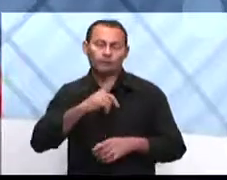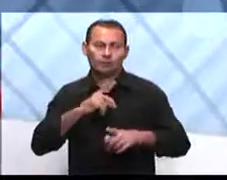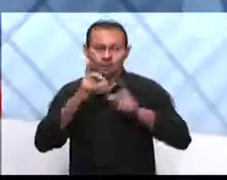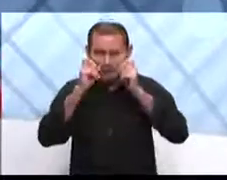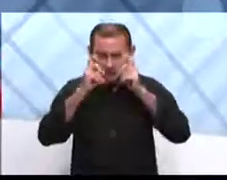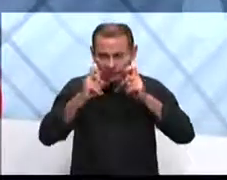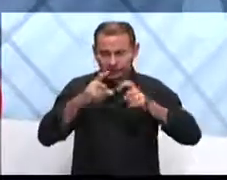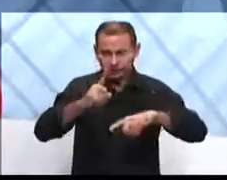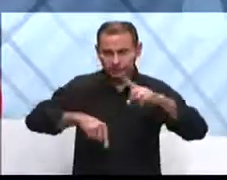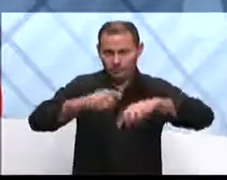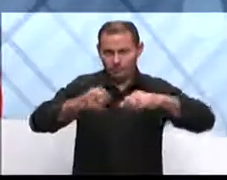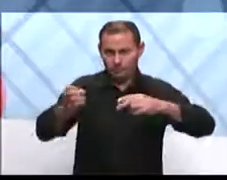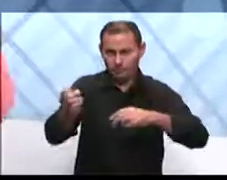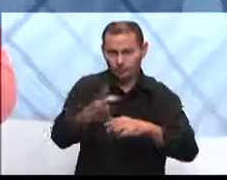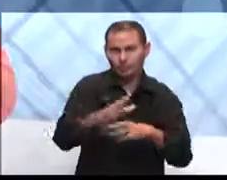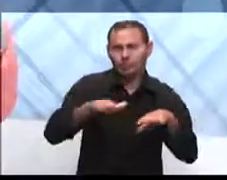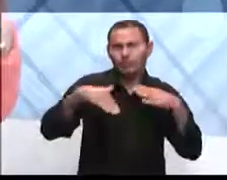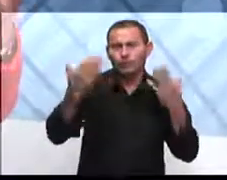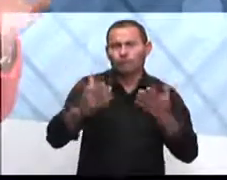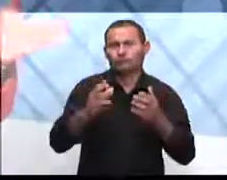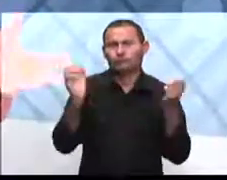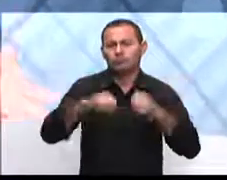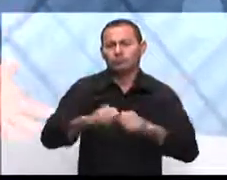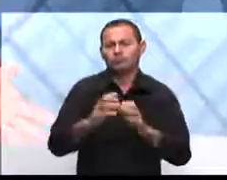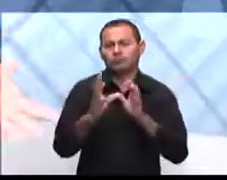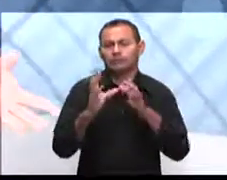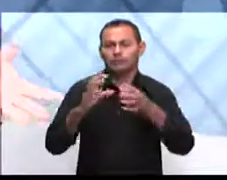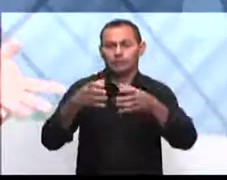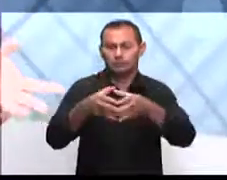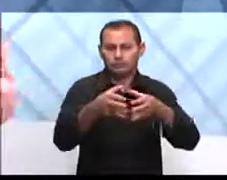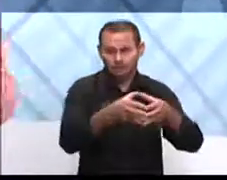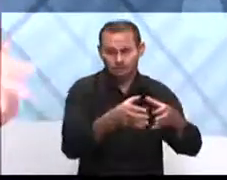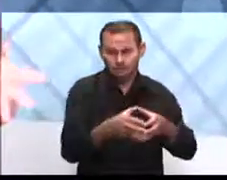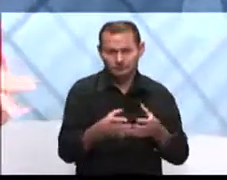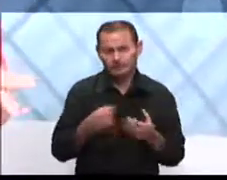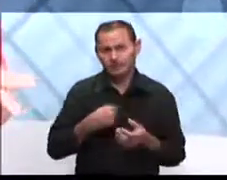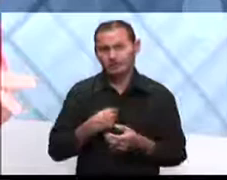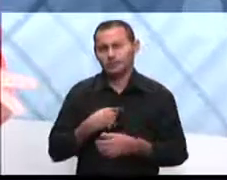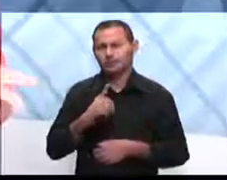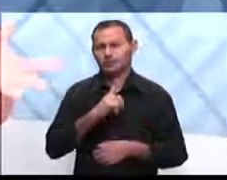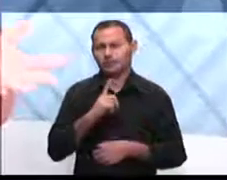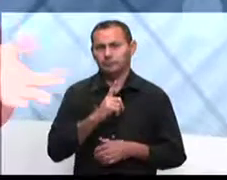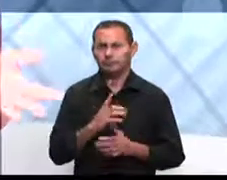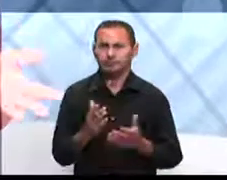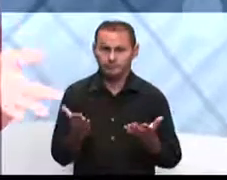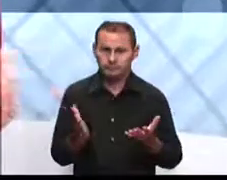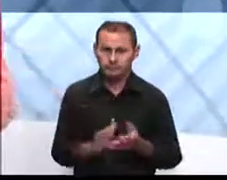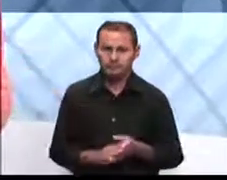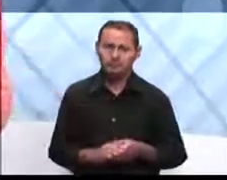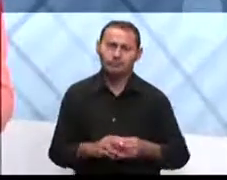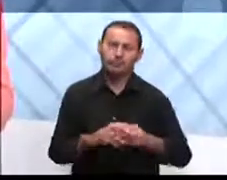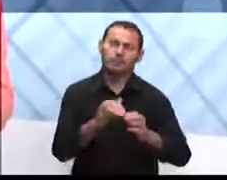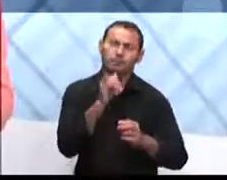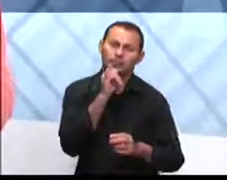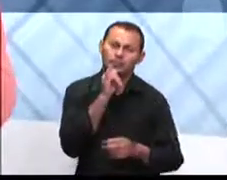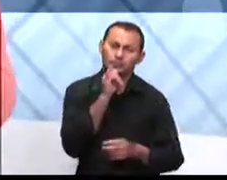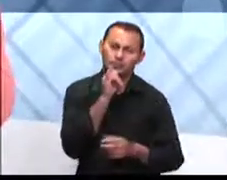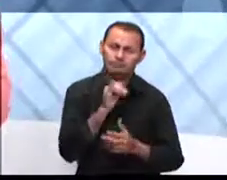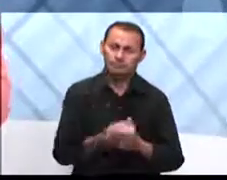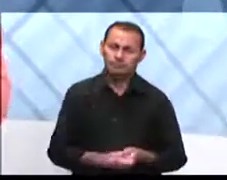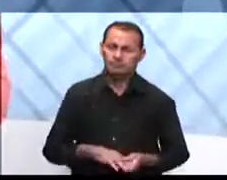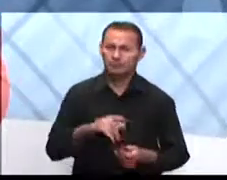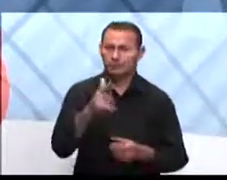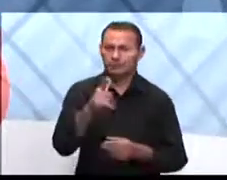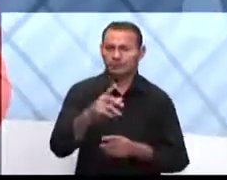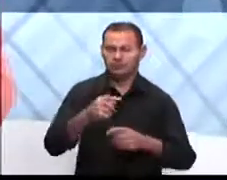meu produto novo. Quais são os possíveis concorrentes, né, que eu encontro? Esse caso, por exemplo, não